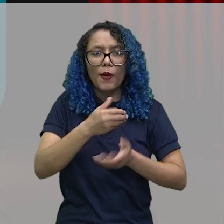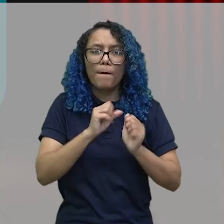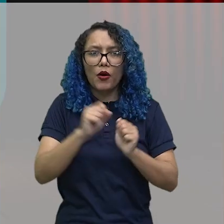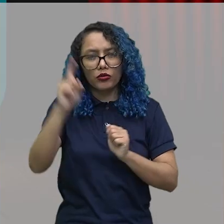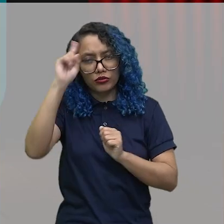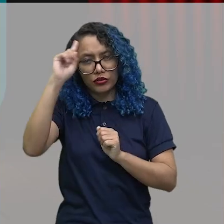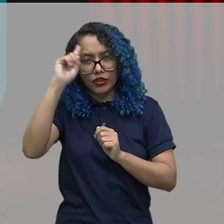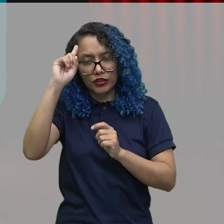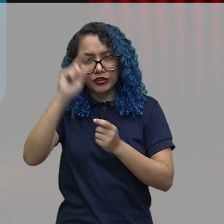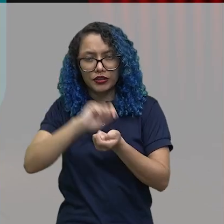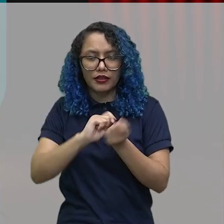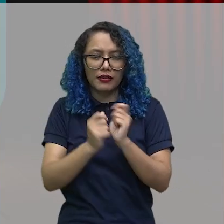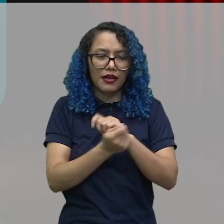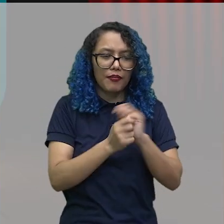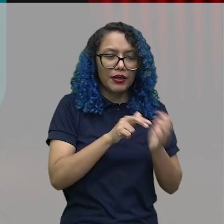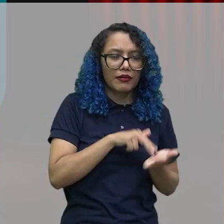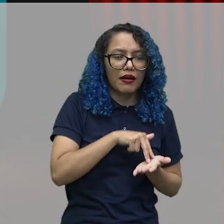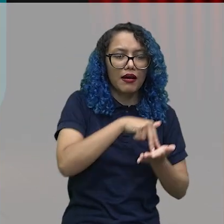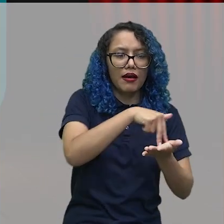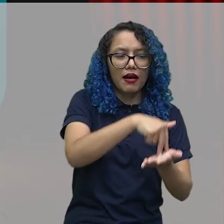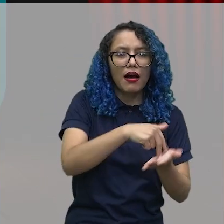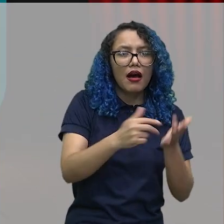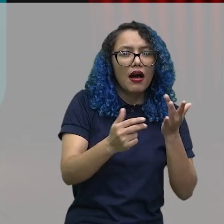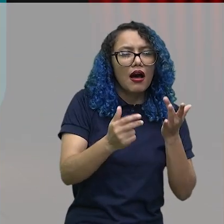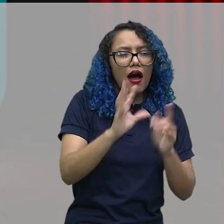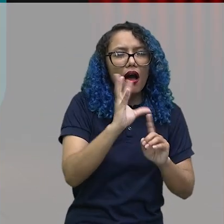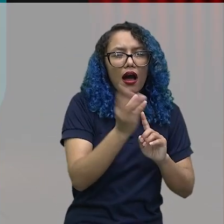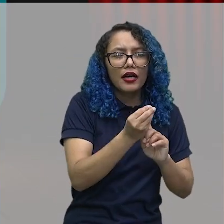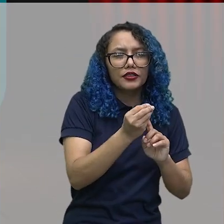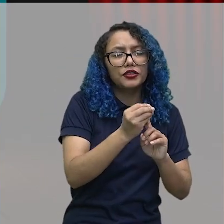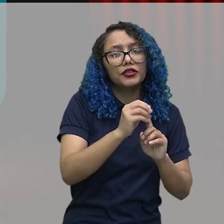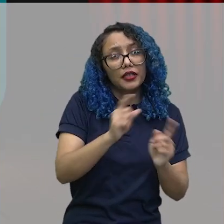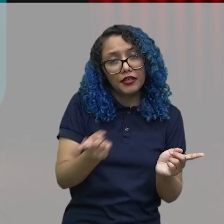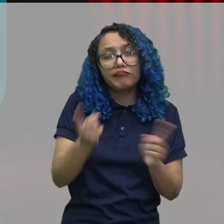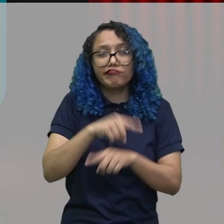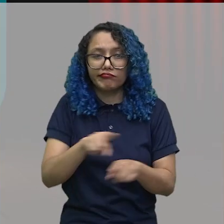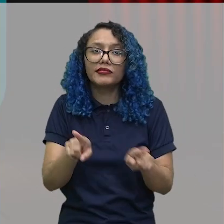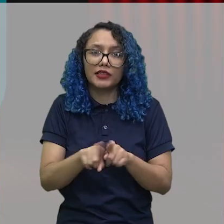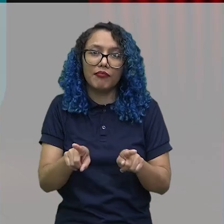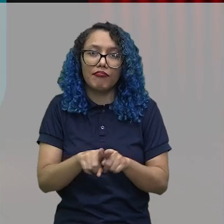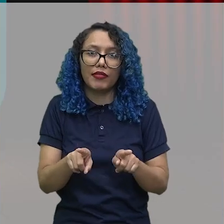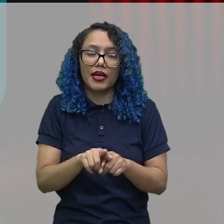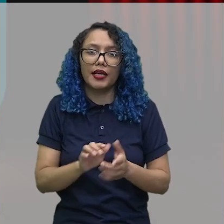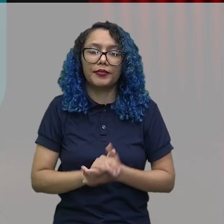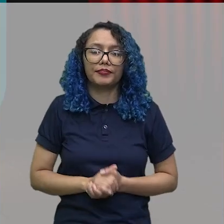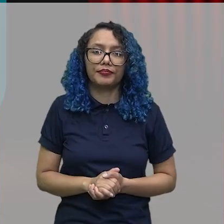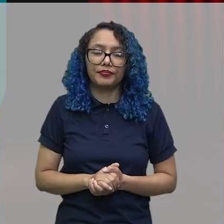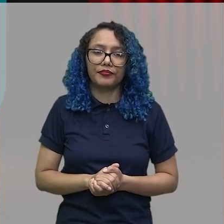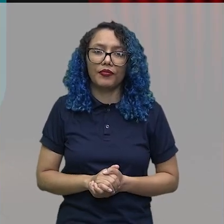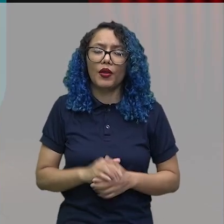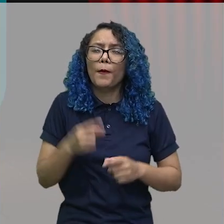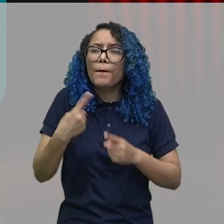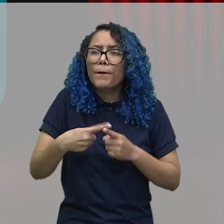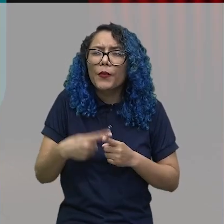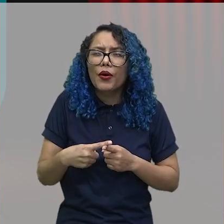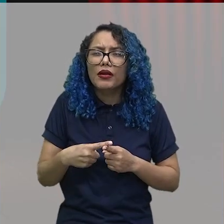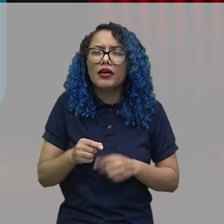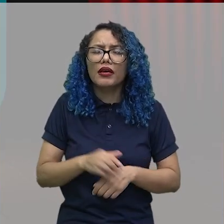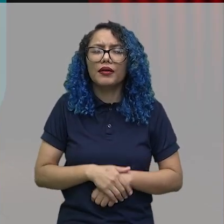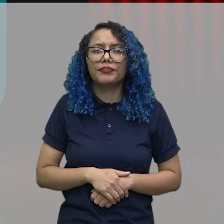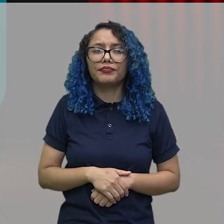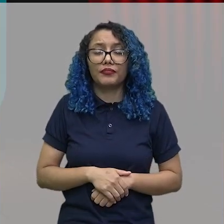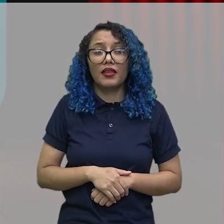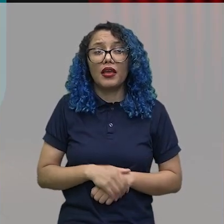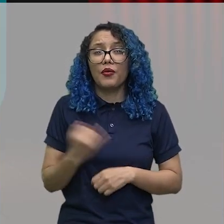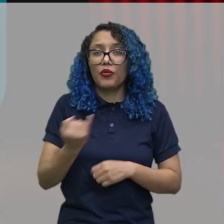e levar para a cena e da cena para o nosso cotidiano. Afinal, o mais importante é perceber que nós